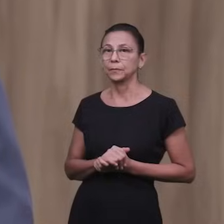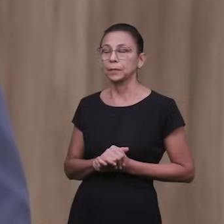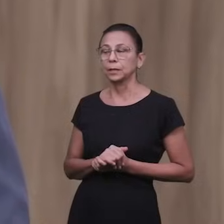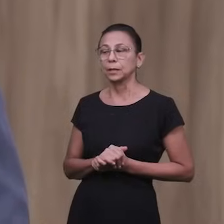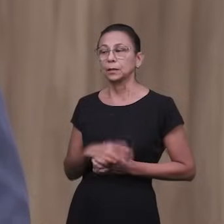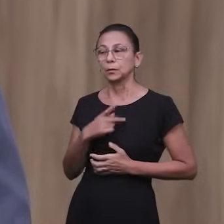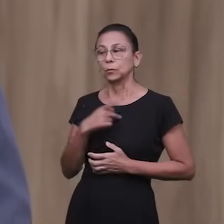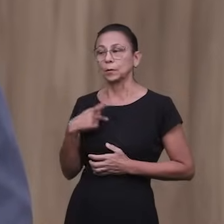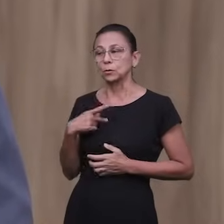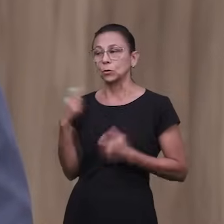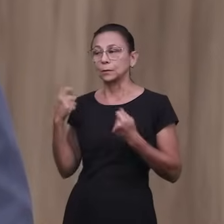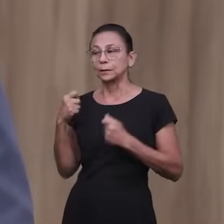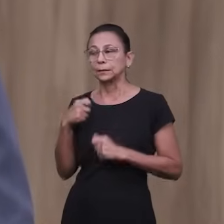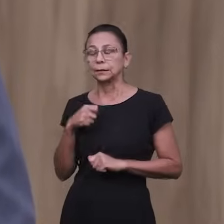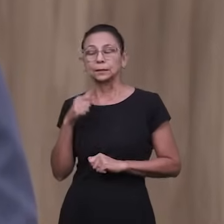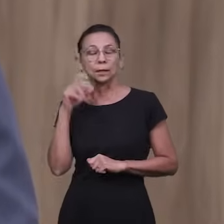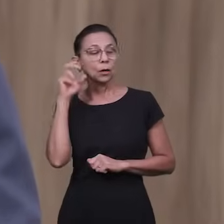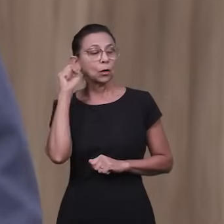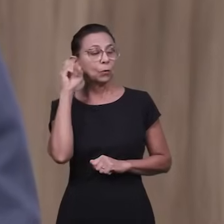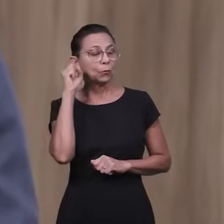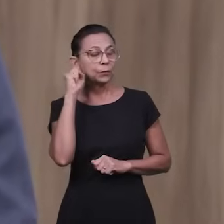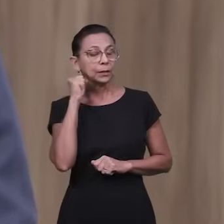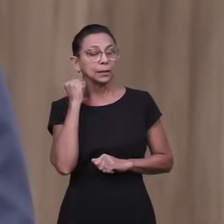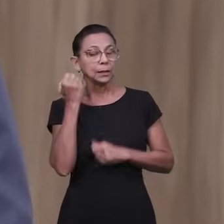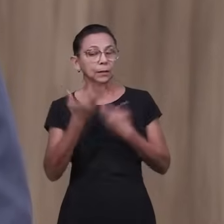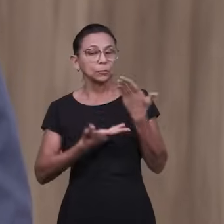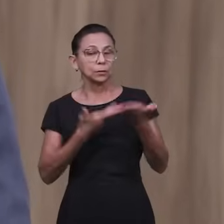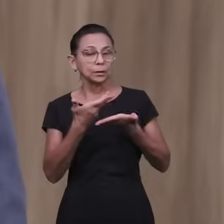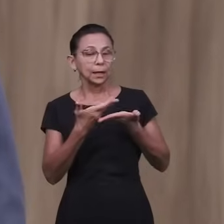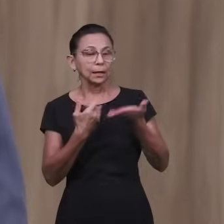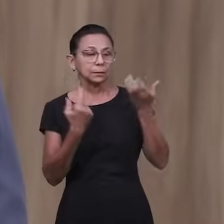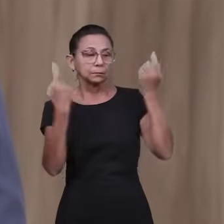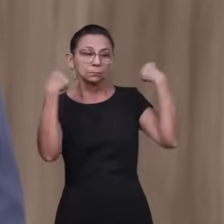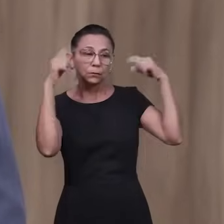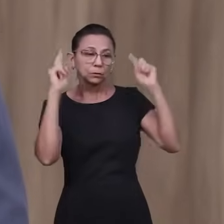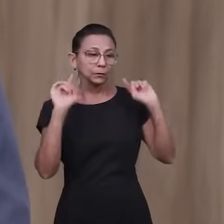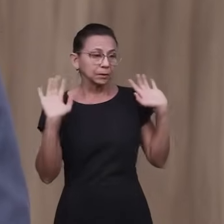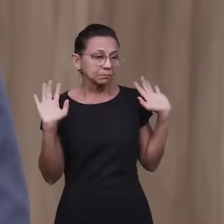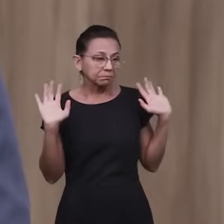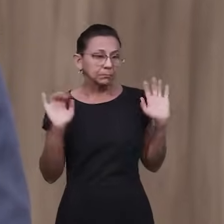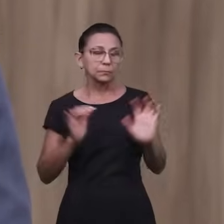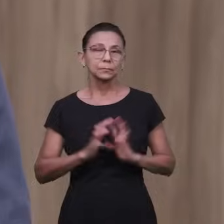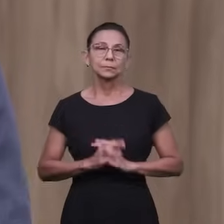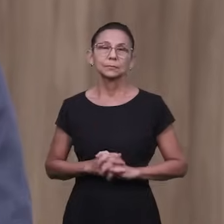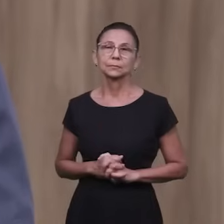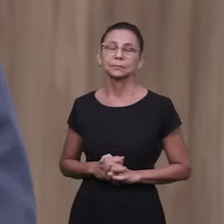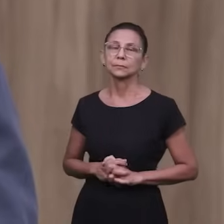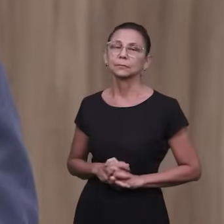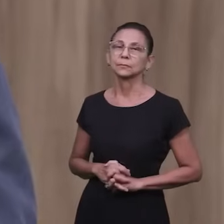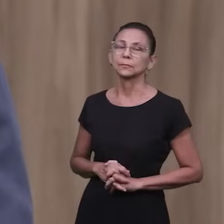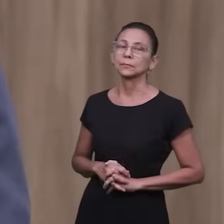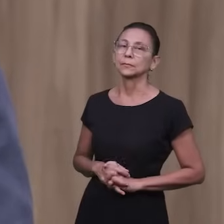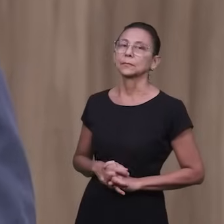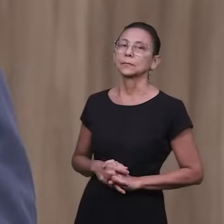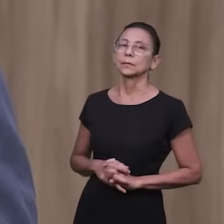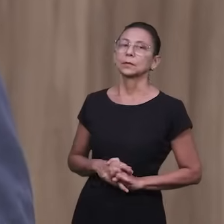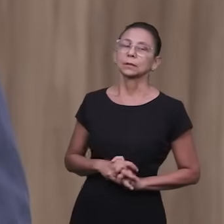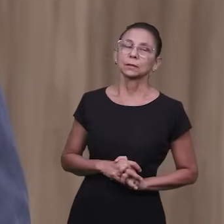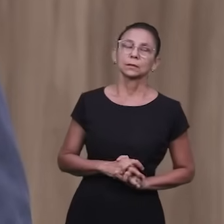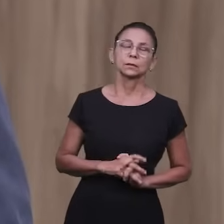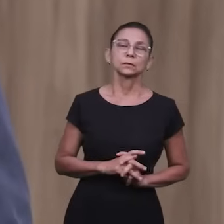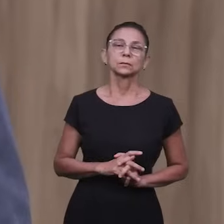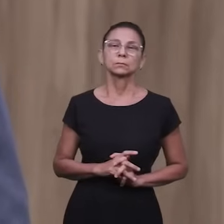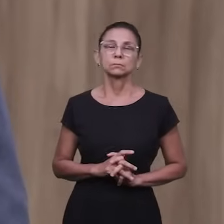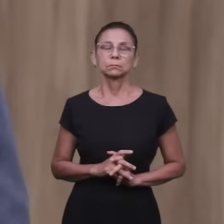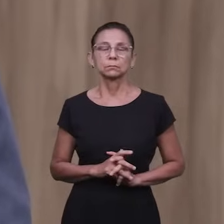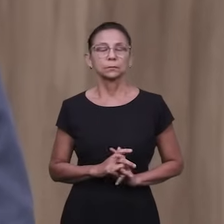através da palavra. Então, nós estamos atentos ali, ouvindo a pessoa, ela abre o seu coração naquela